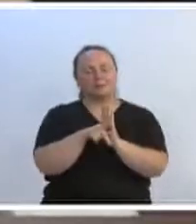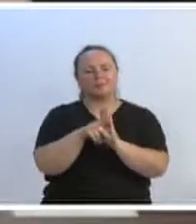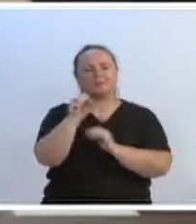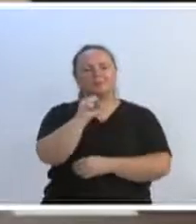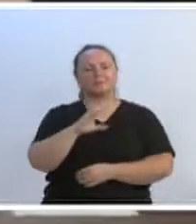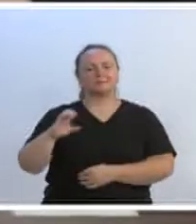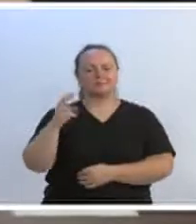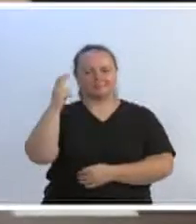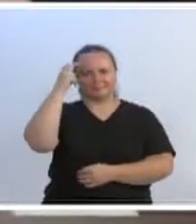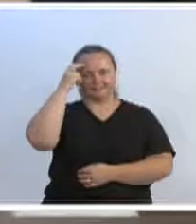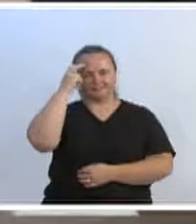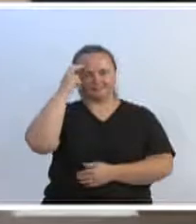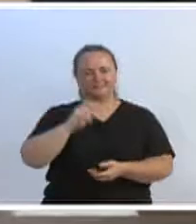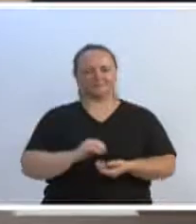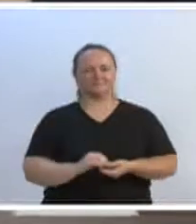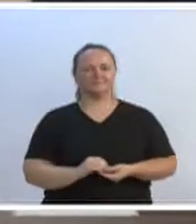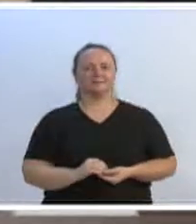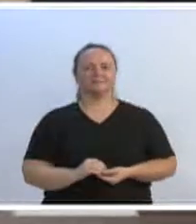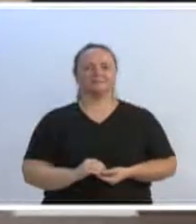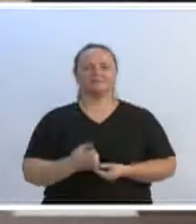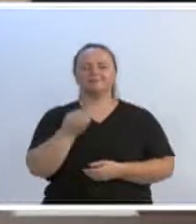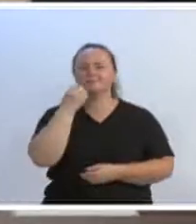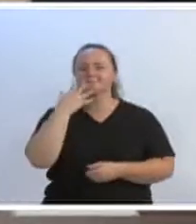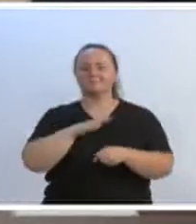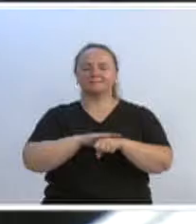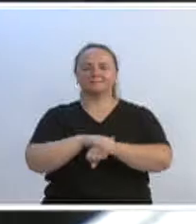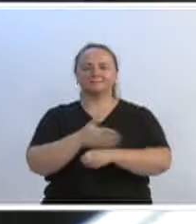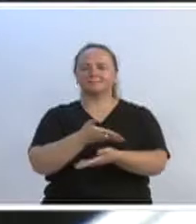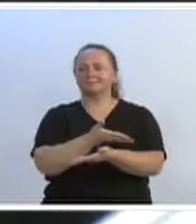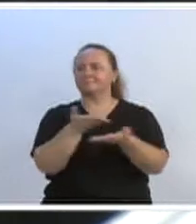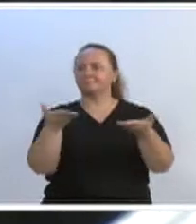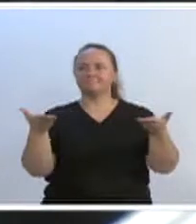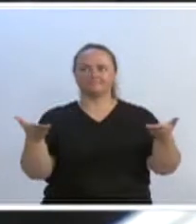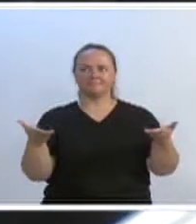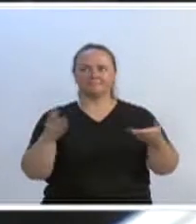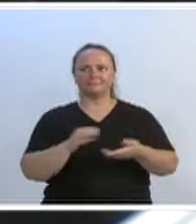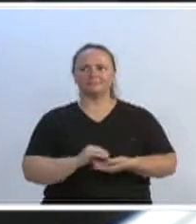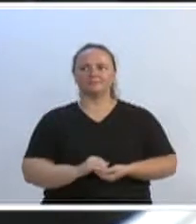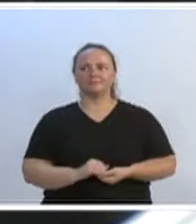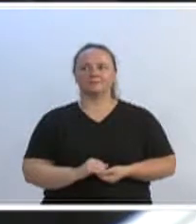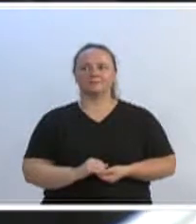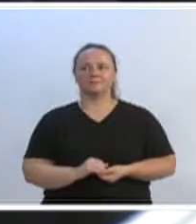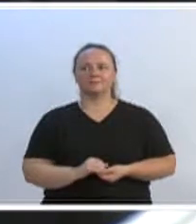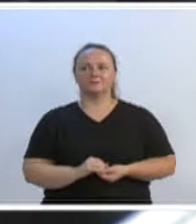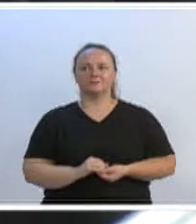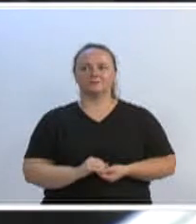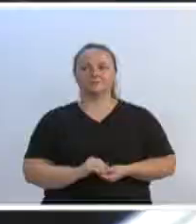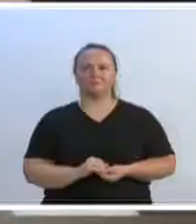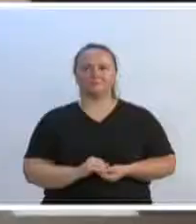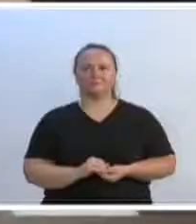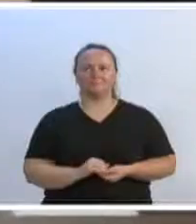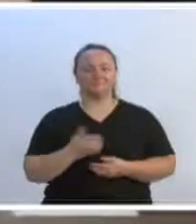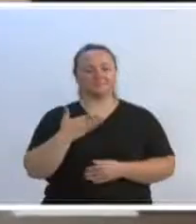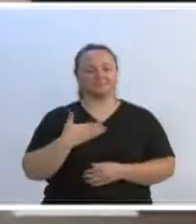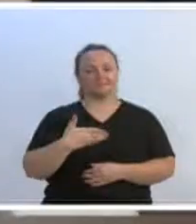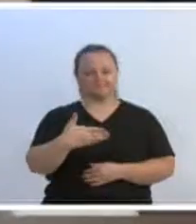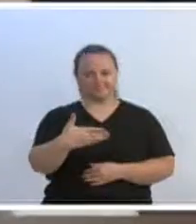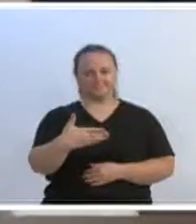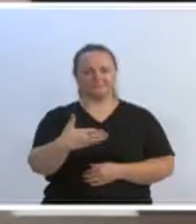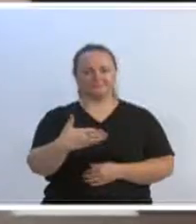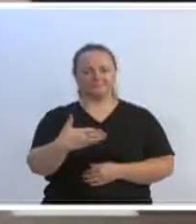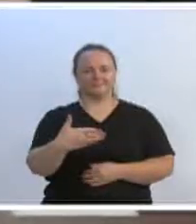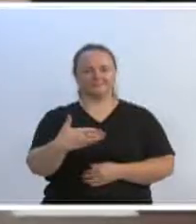Associação Internacional de Poetas para o Estado de Santa Catarina. Ao pastor Hugo